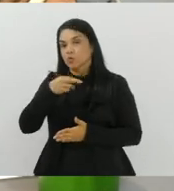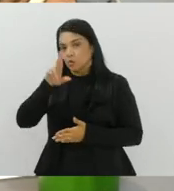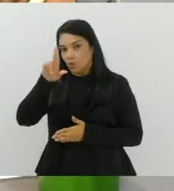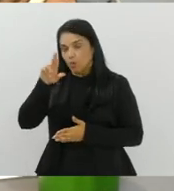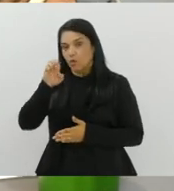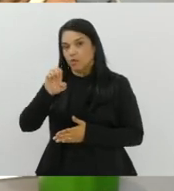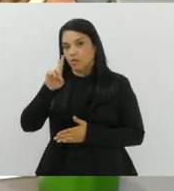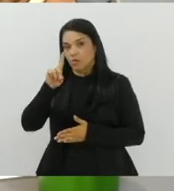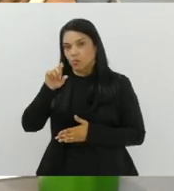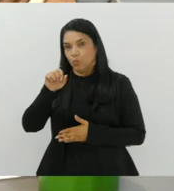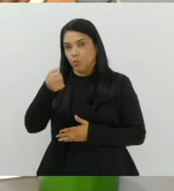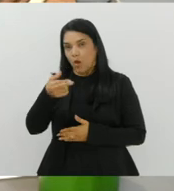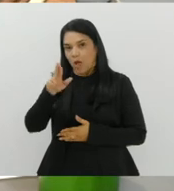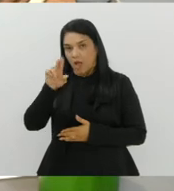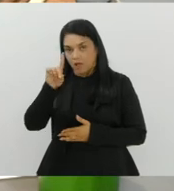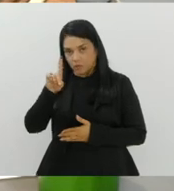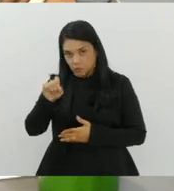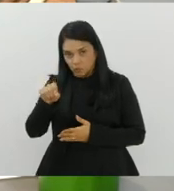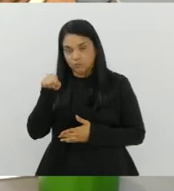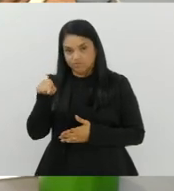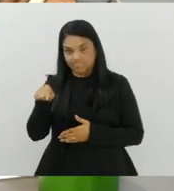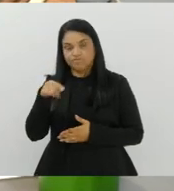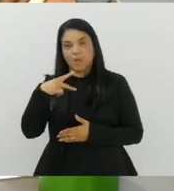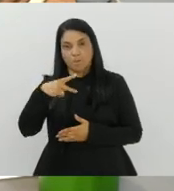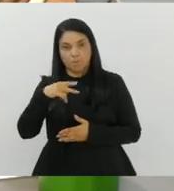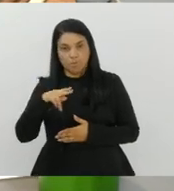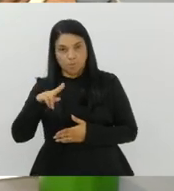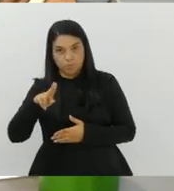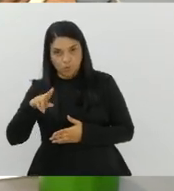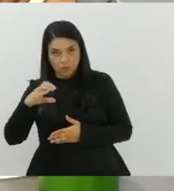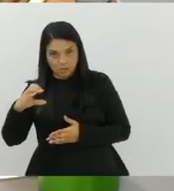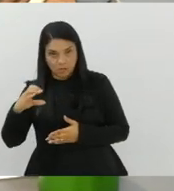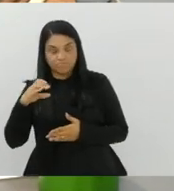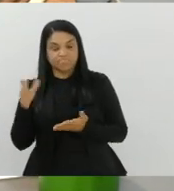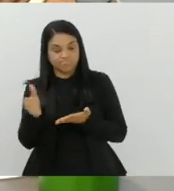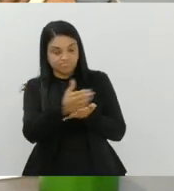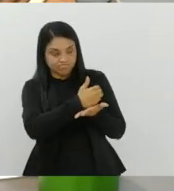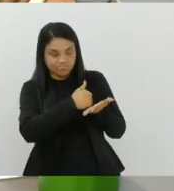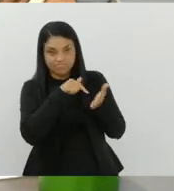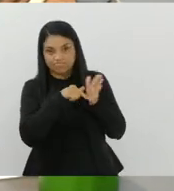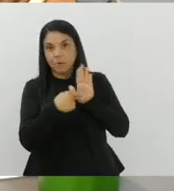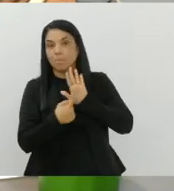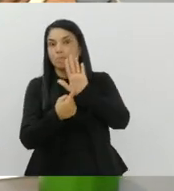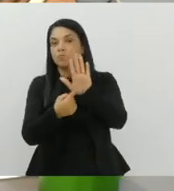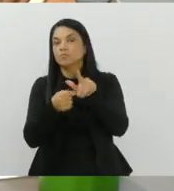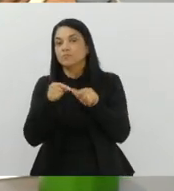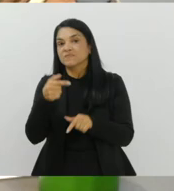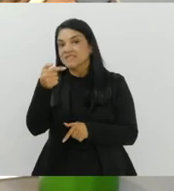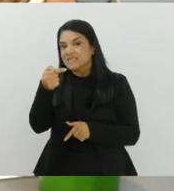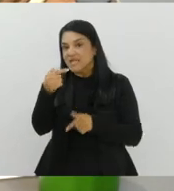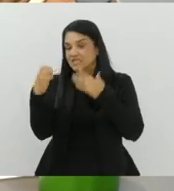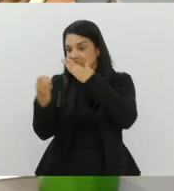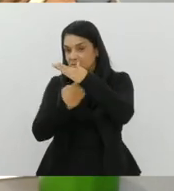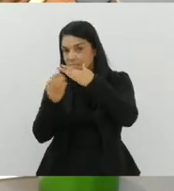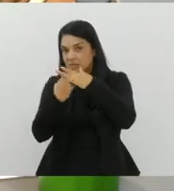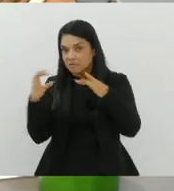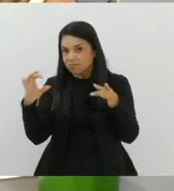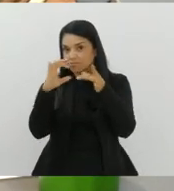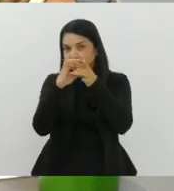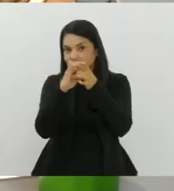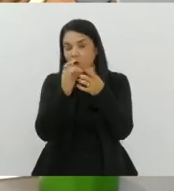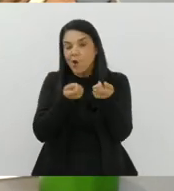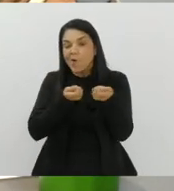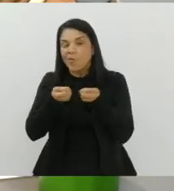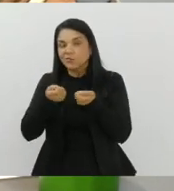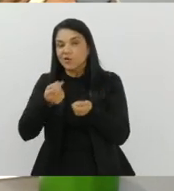Paulo, que, inclusive, vocês podem ter esses dados junto a ele, ele trouxe dados que essas 7 irmãs controlam